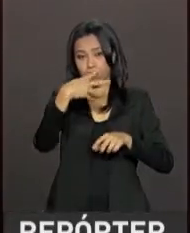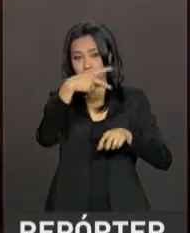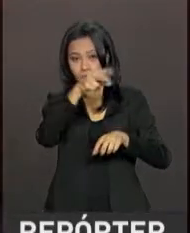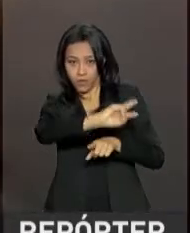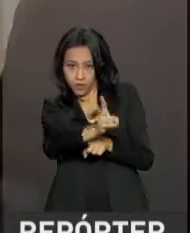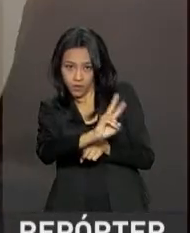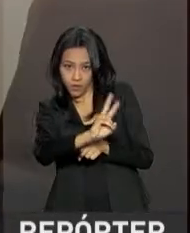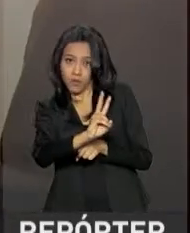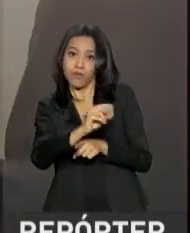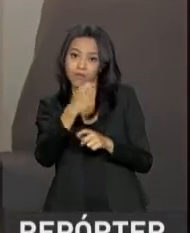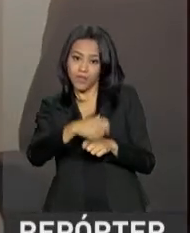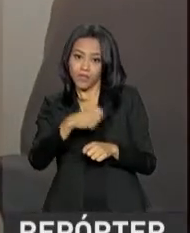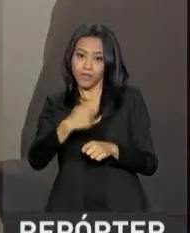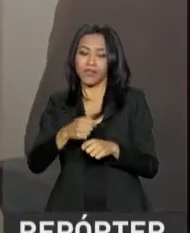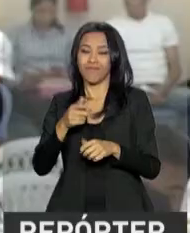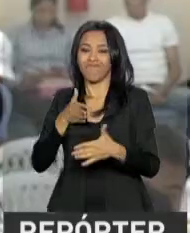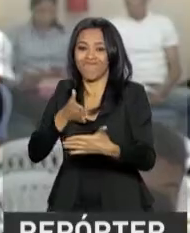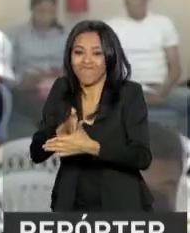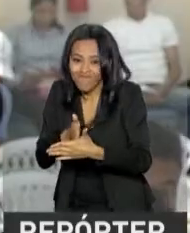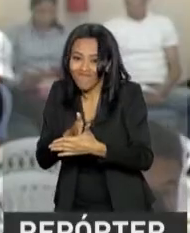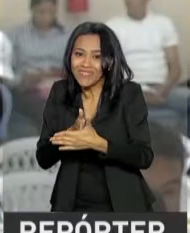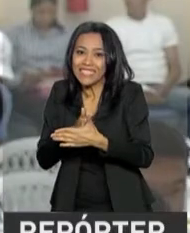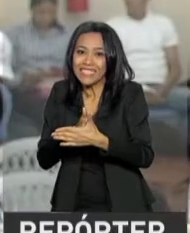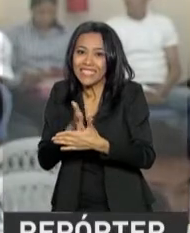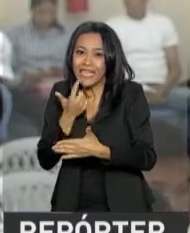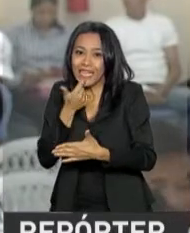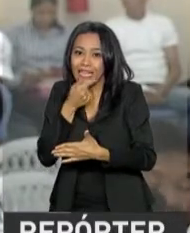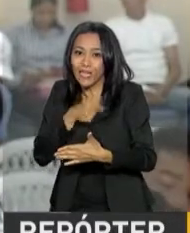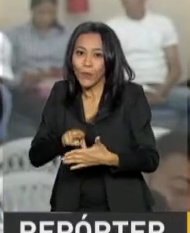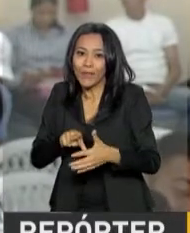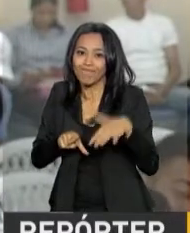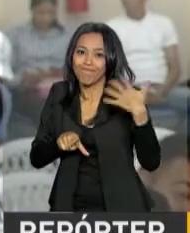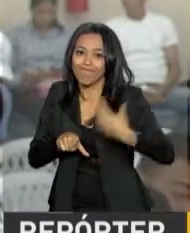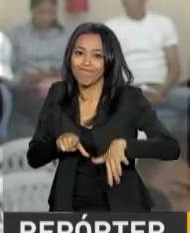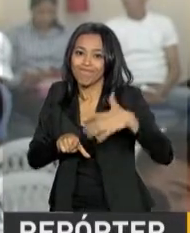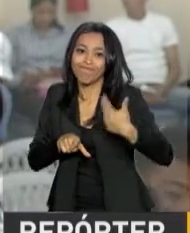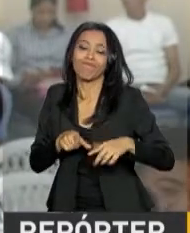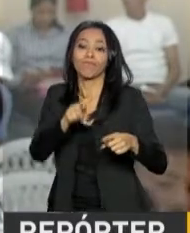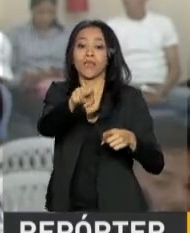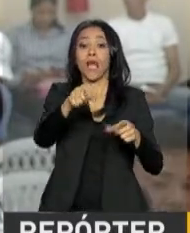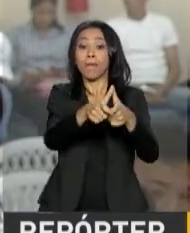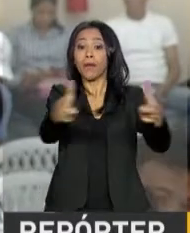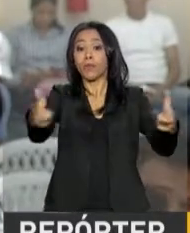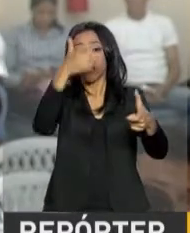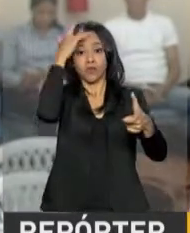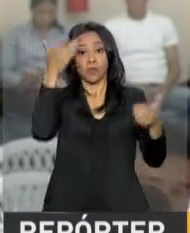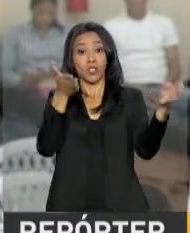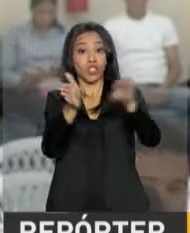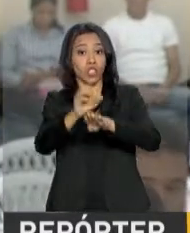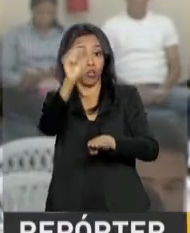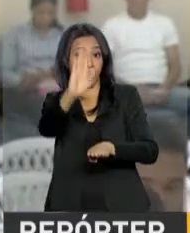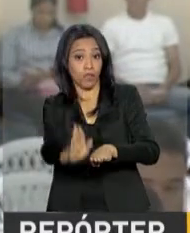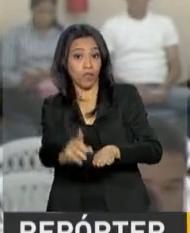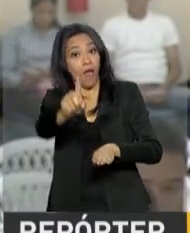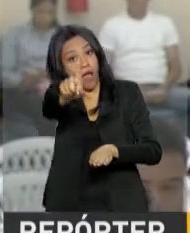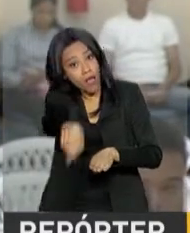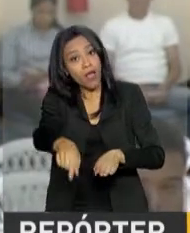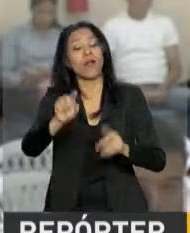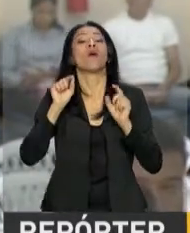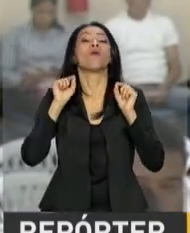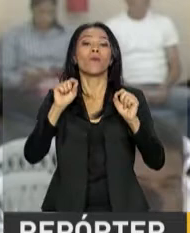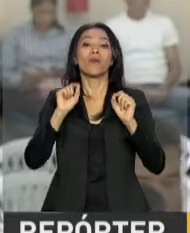enfrentar a barreira do idioma parte das necessidades que as pessoas têm quando chegam aqui na venezuela aqui no brasil é exatamente